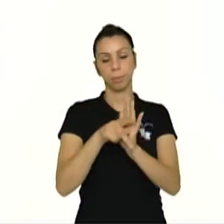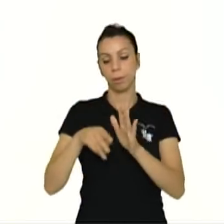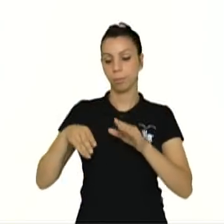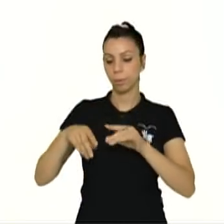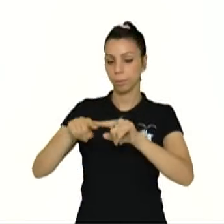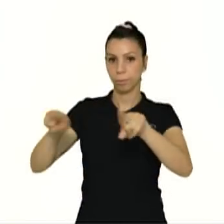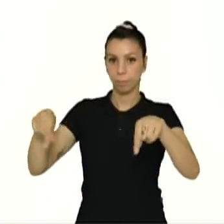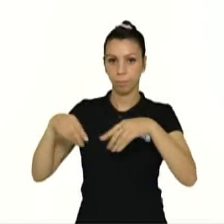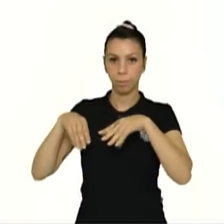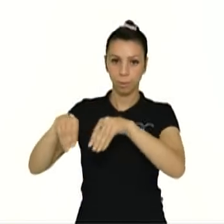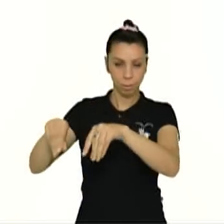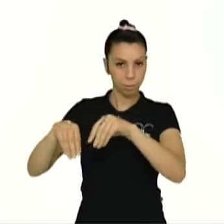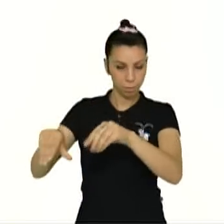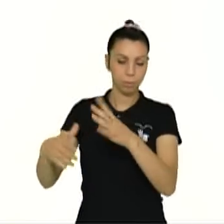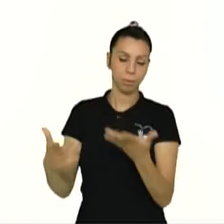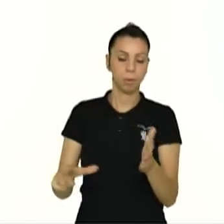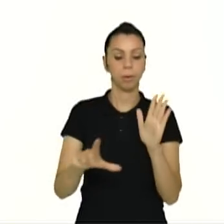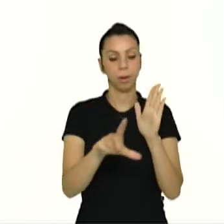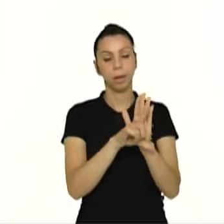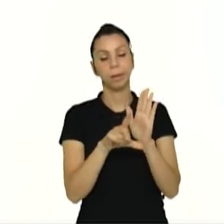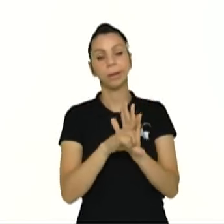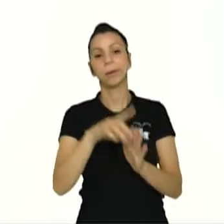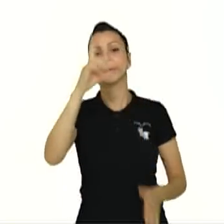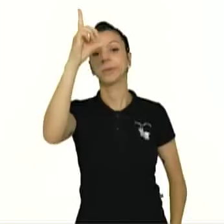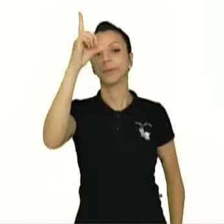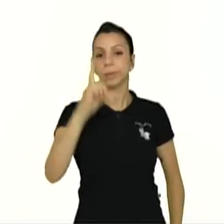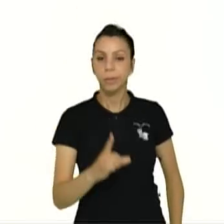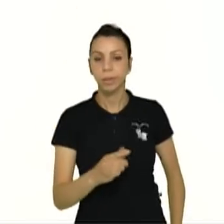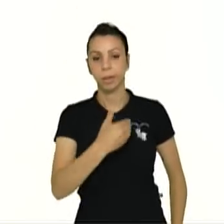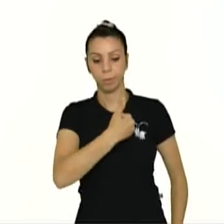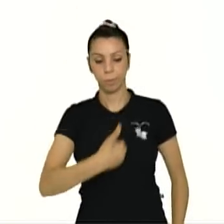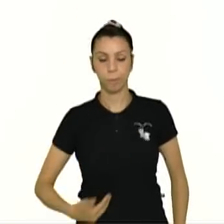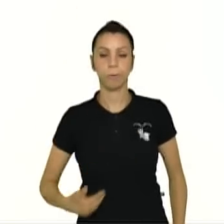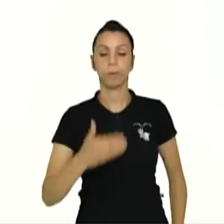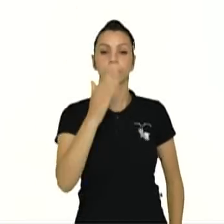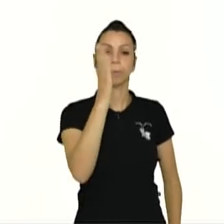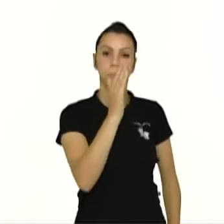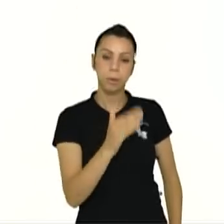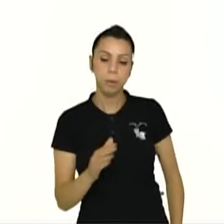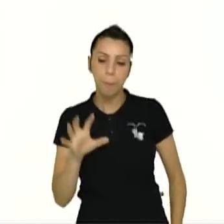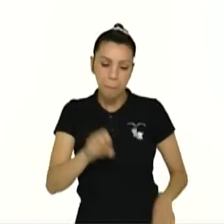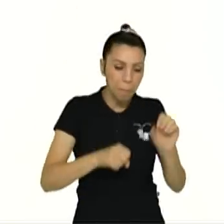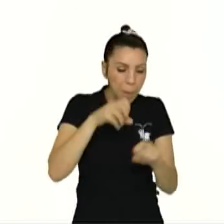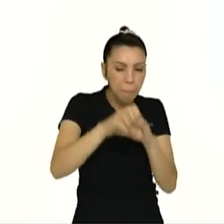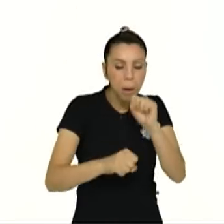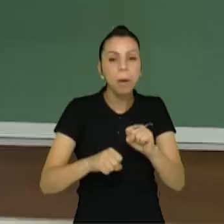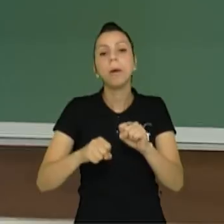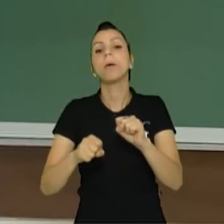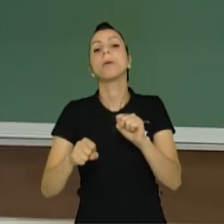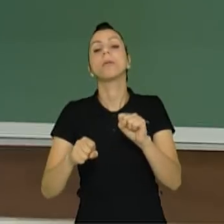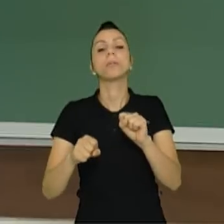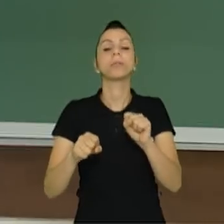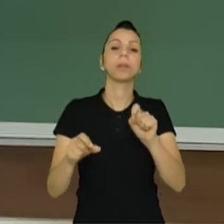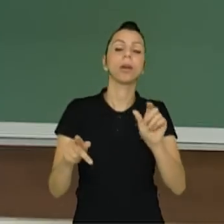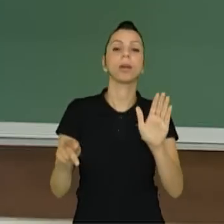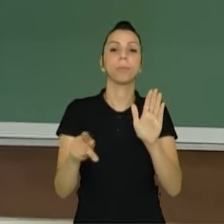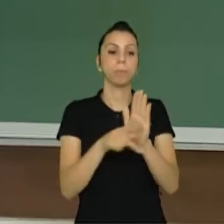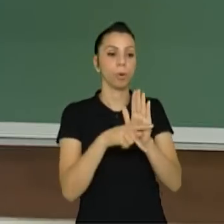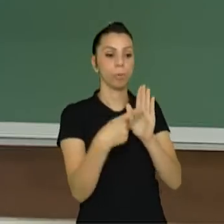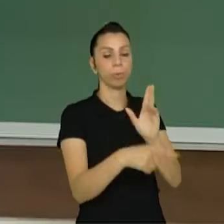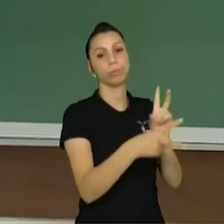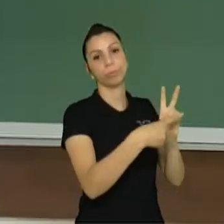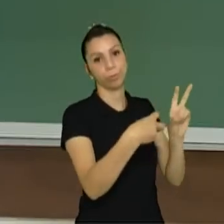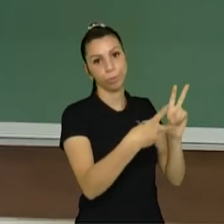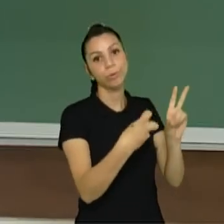que trazia esse direito ao governo brasileiro de pegar terras, de se apropriar de terras que pertencessem aos